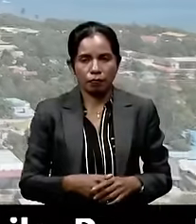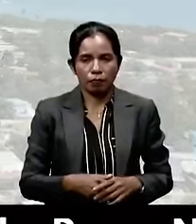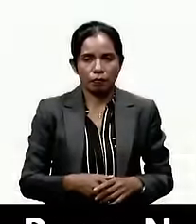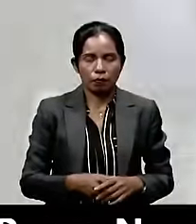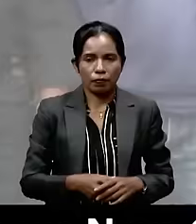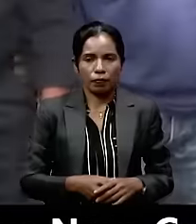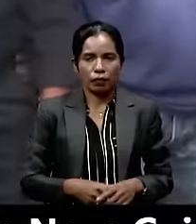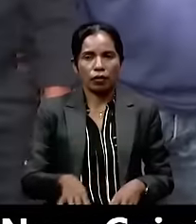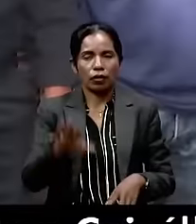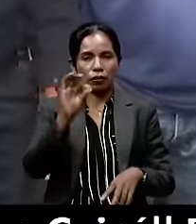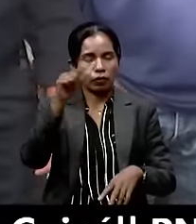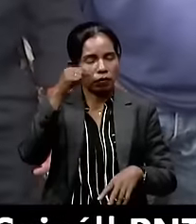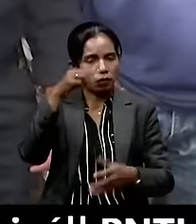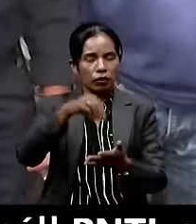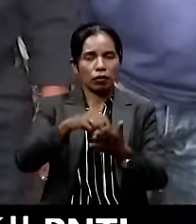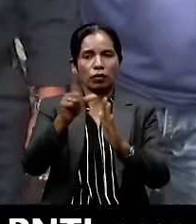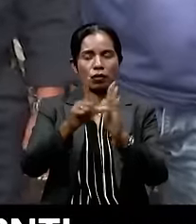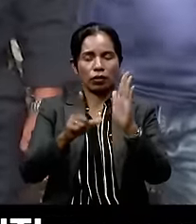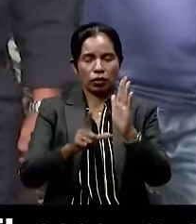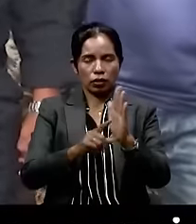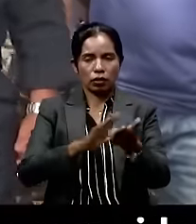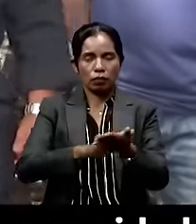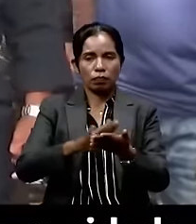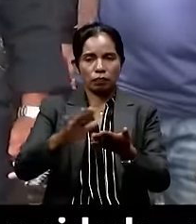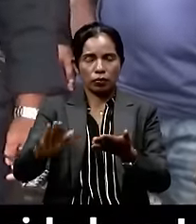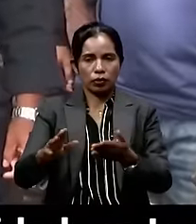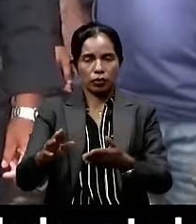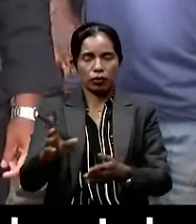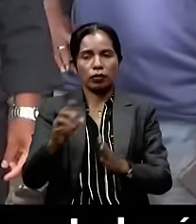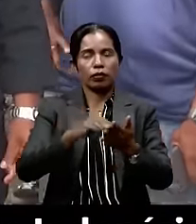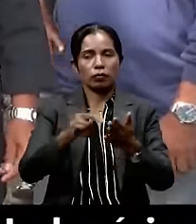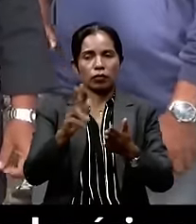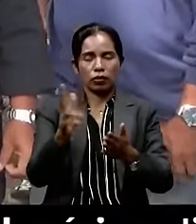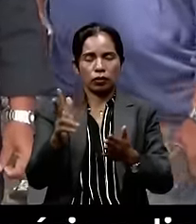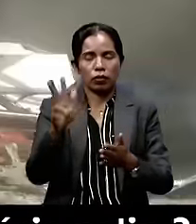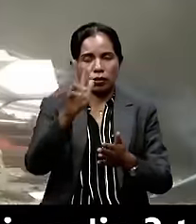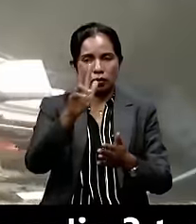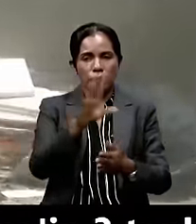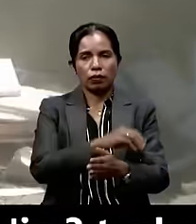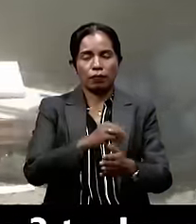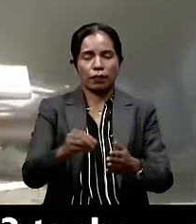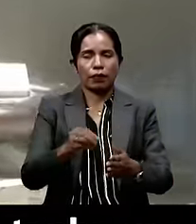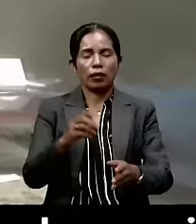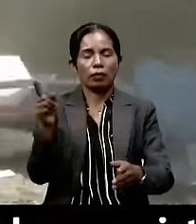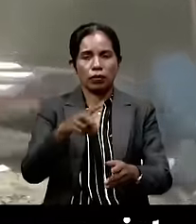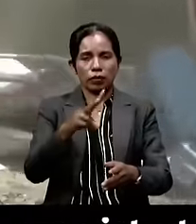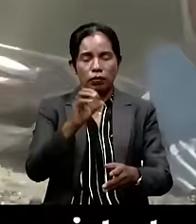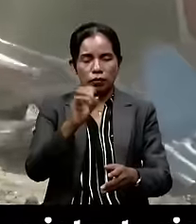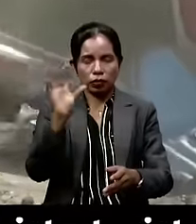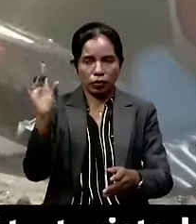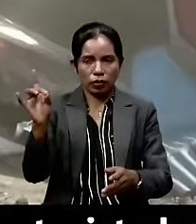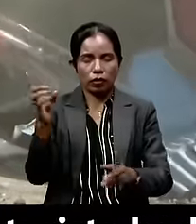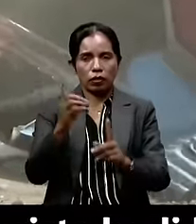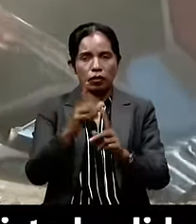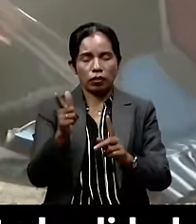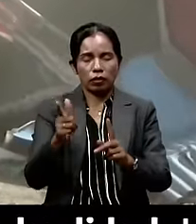E o oitavo governo cria uma decreto-lei higiene ordem público número tolo nulo recin tolo barra rihun rua walu loron